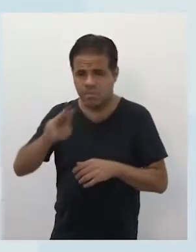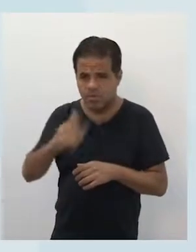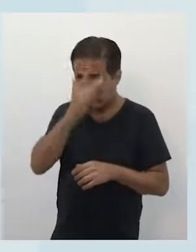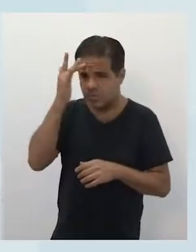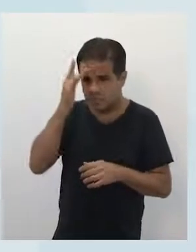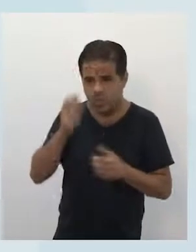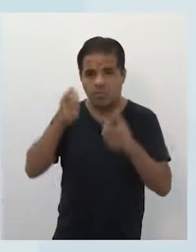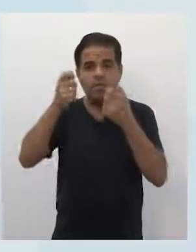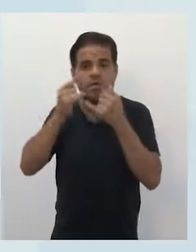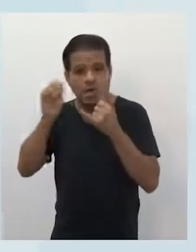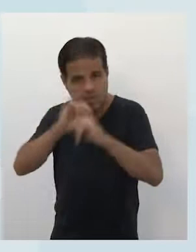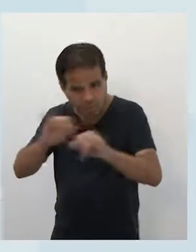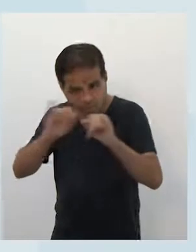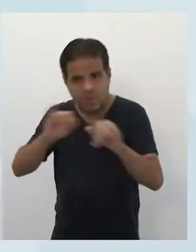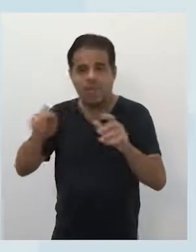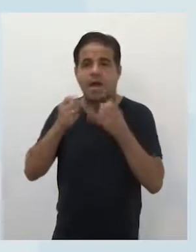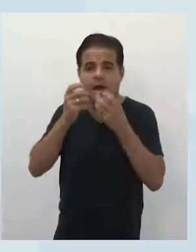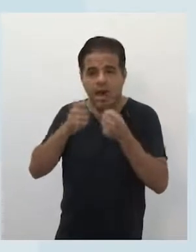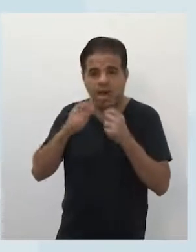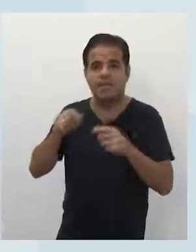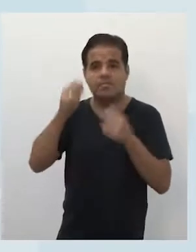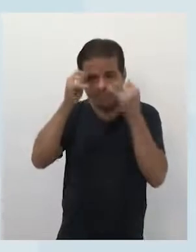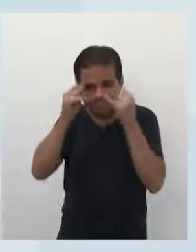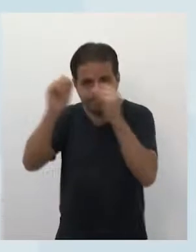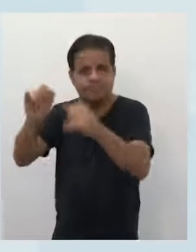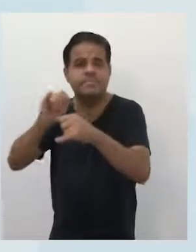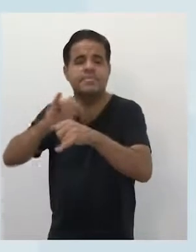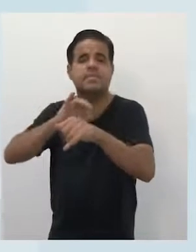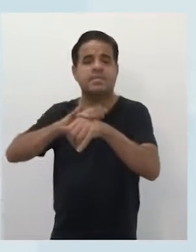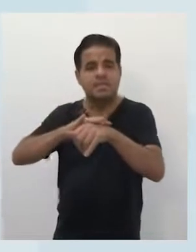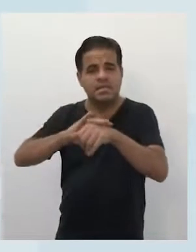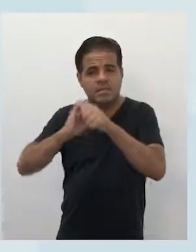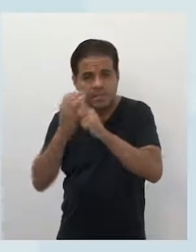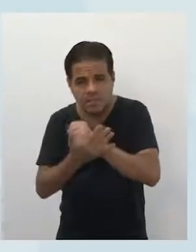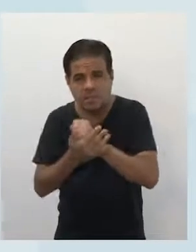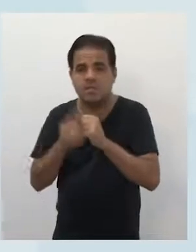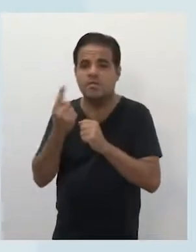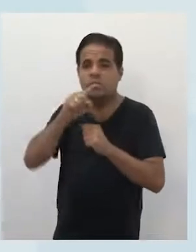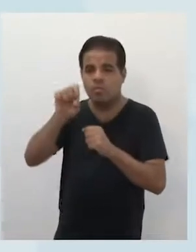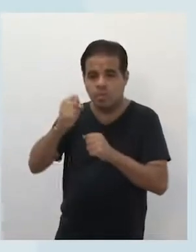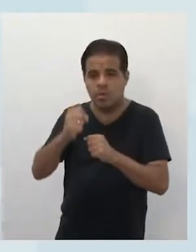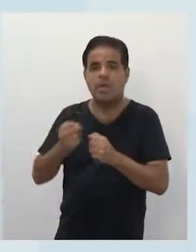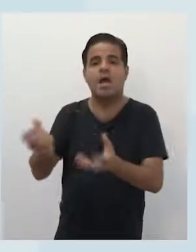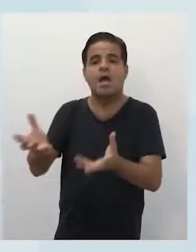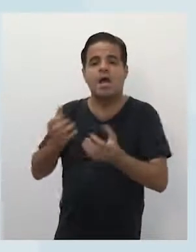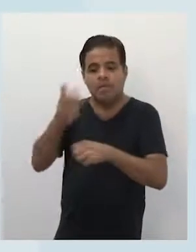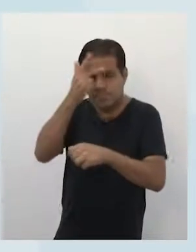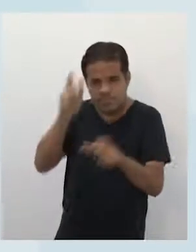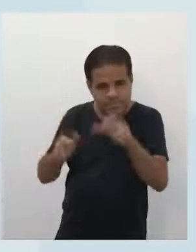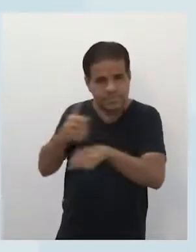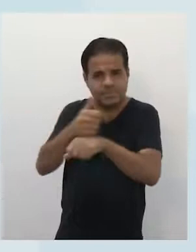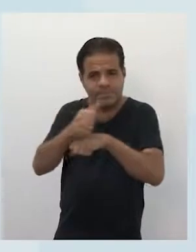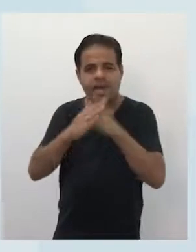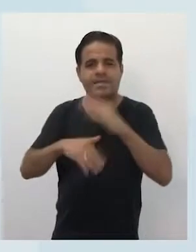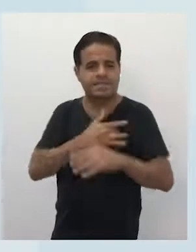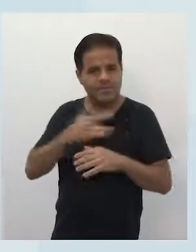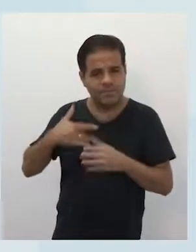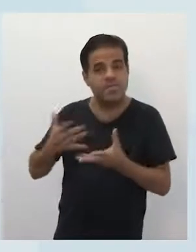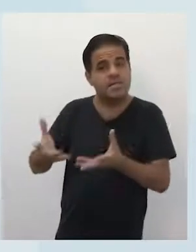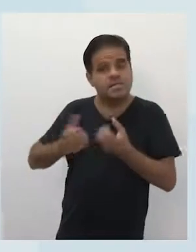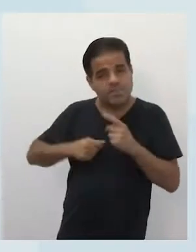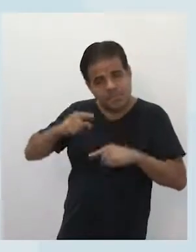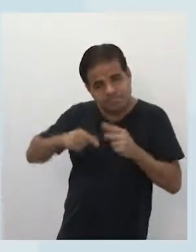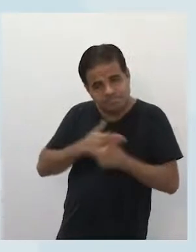prevenção da Covid-19 e 1,8 milhão de profissionais de saúde receberam equipamentos de proteção. Então, eles aqui colocam